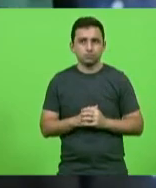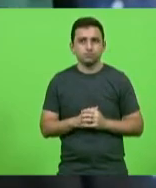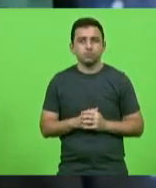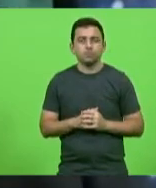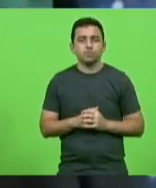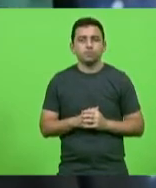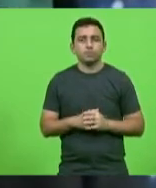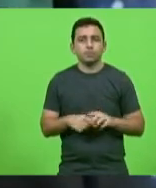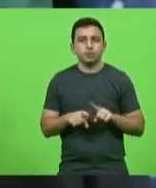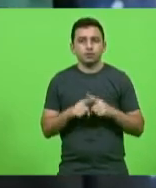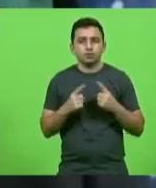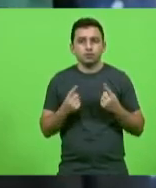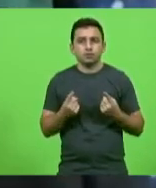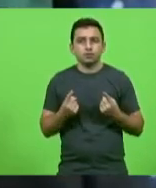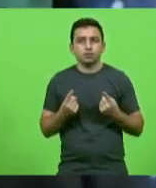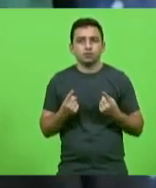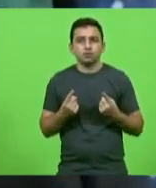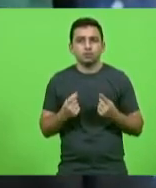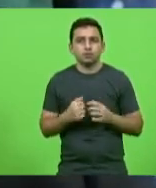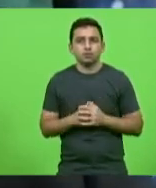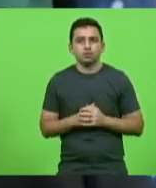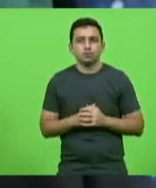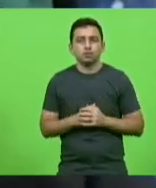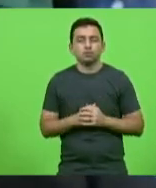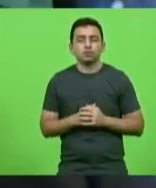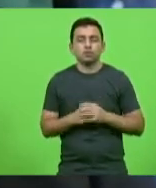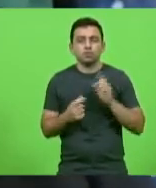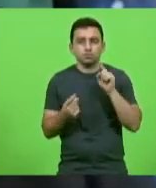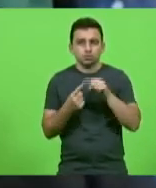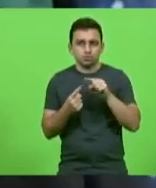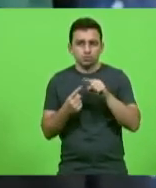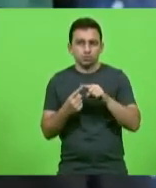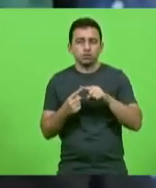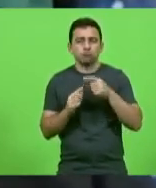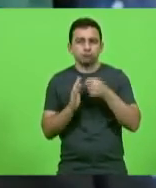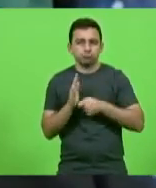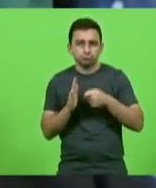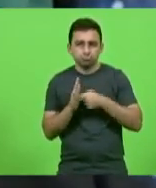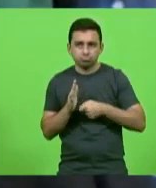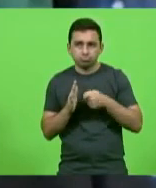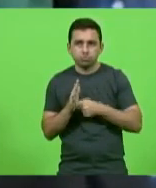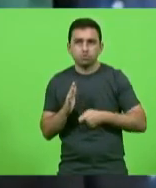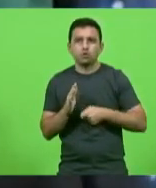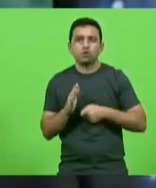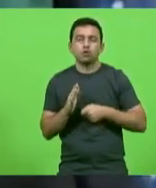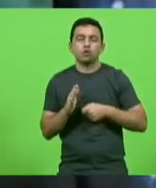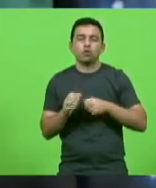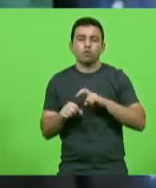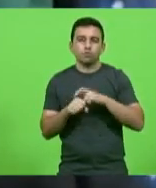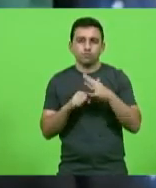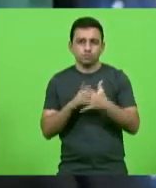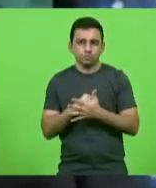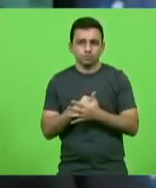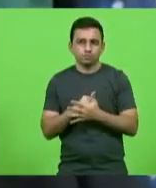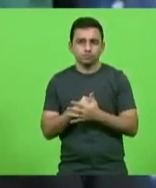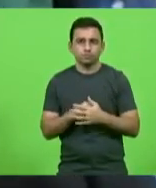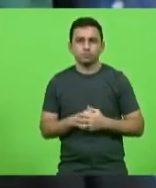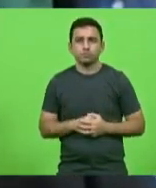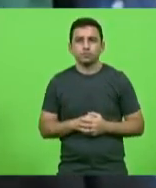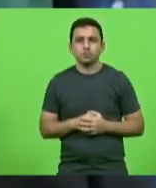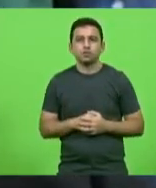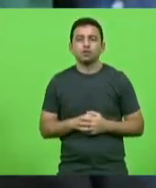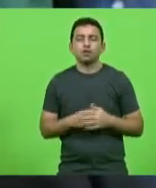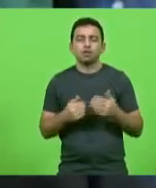individual e os que tá lá para suas unidades de saúde e o vídeo 19 tips